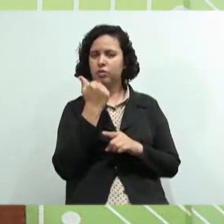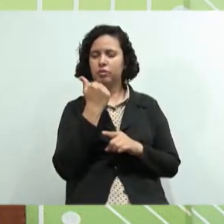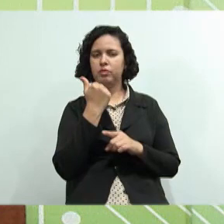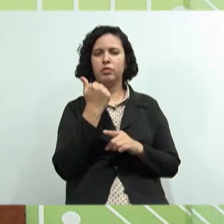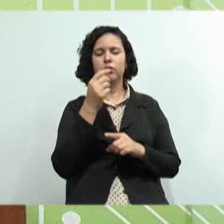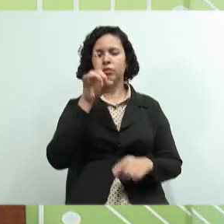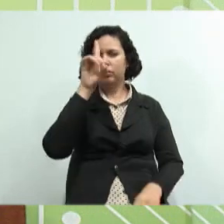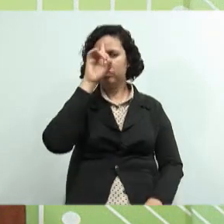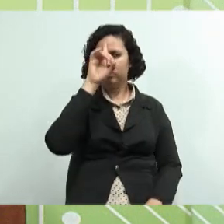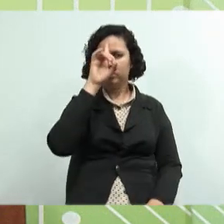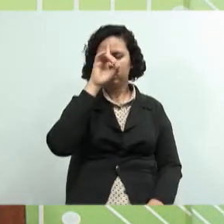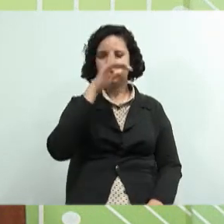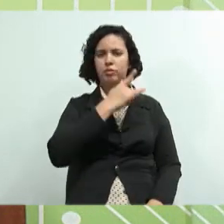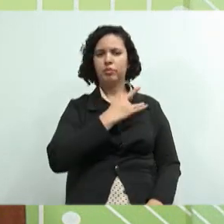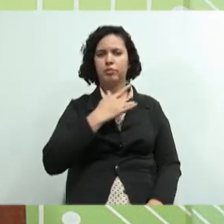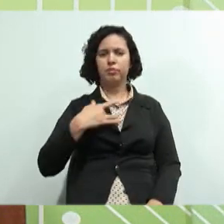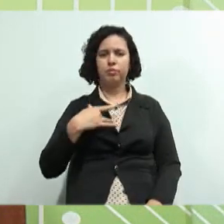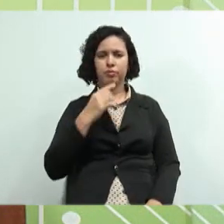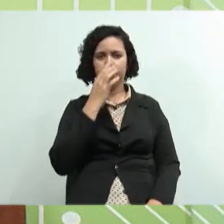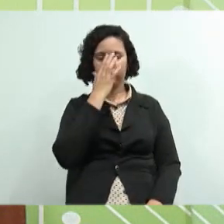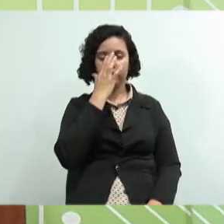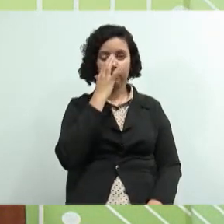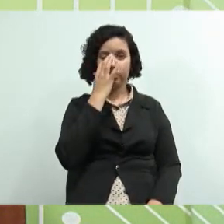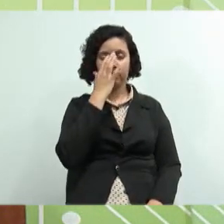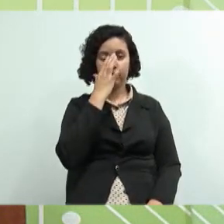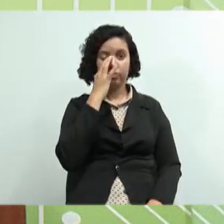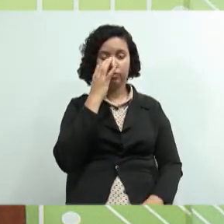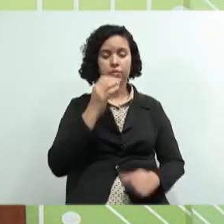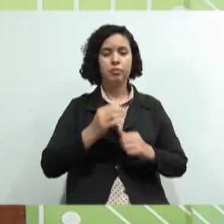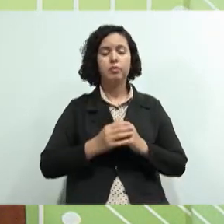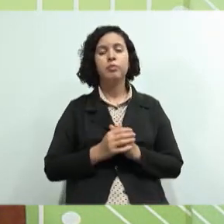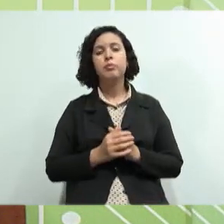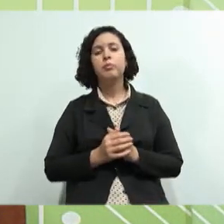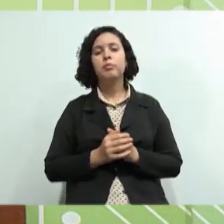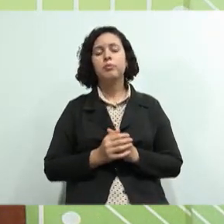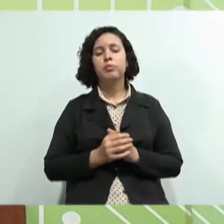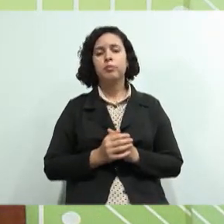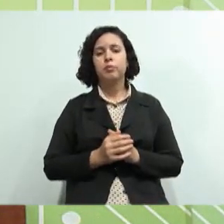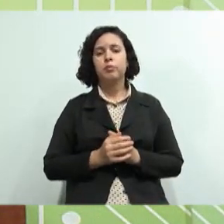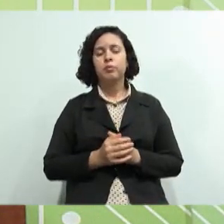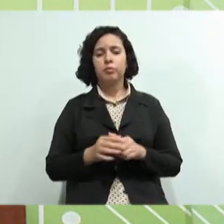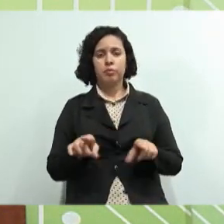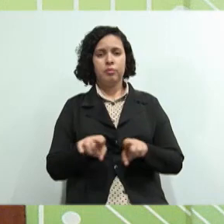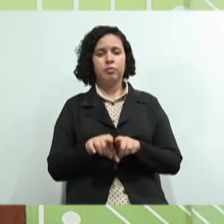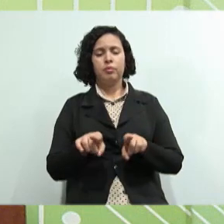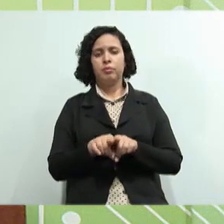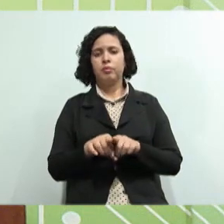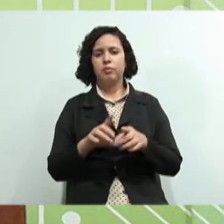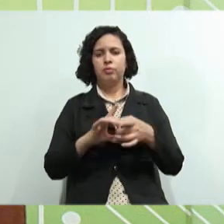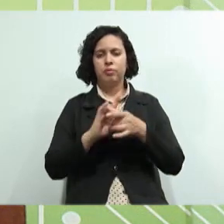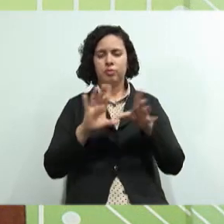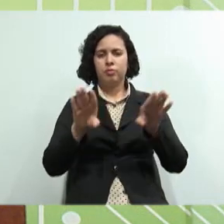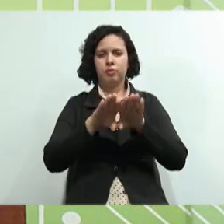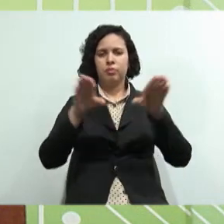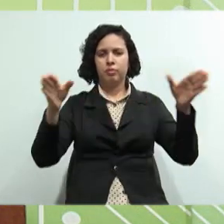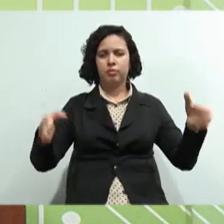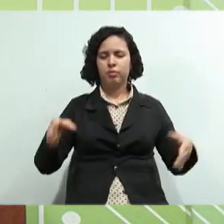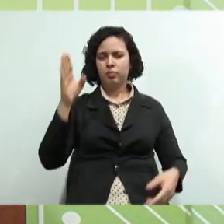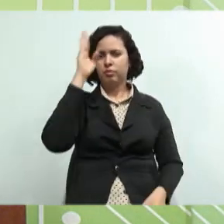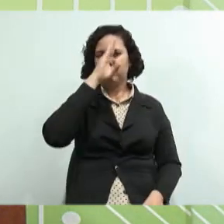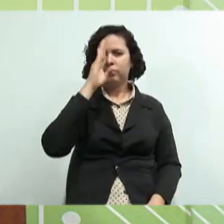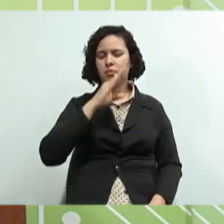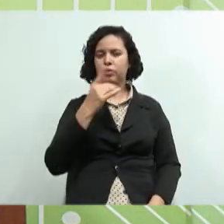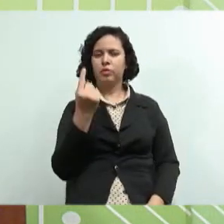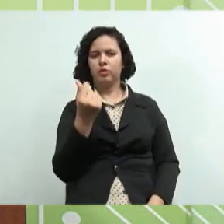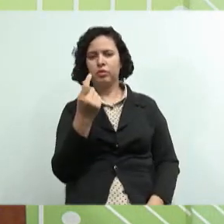mantém o nosso alimento saudável e disponível para a mesa do brasileiro a um preço acessível, que é muito importante para a